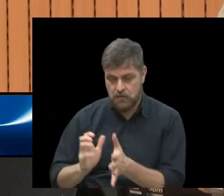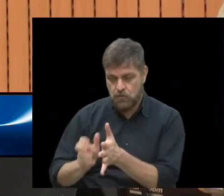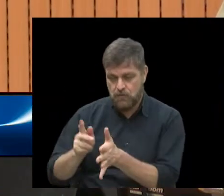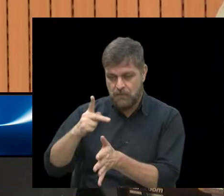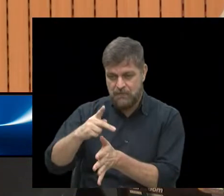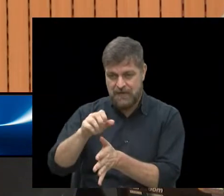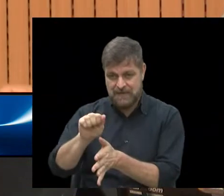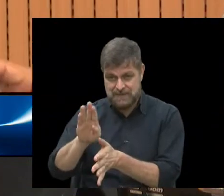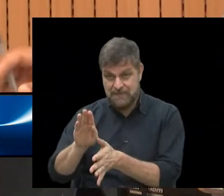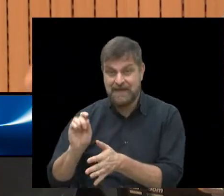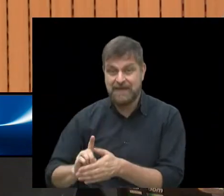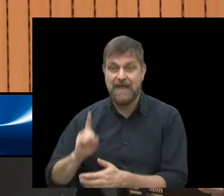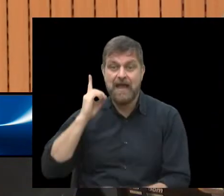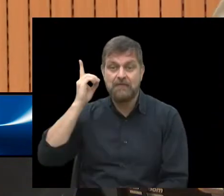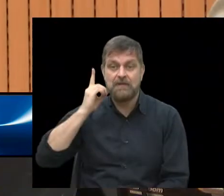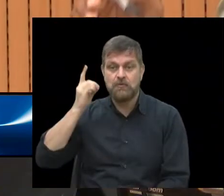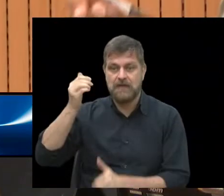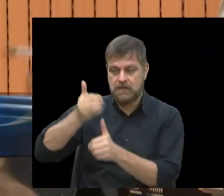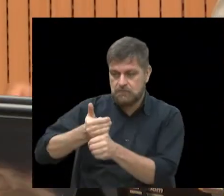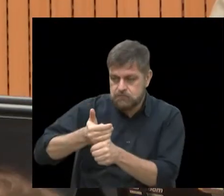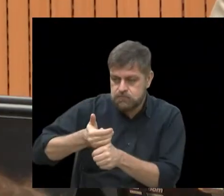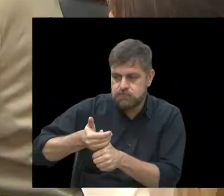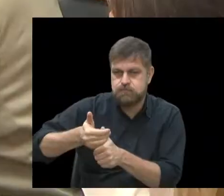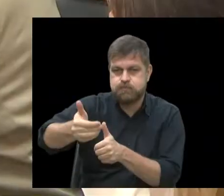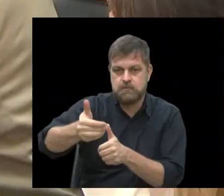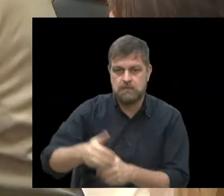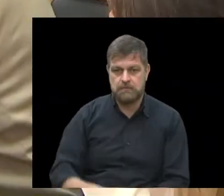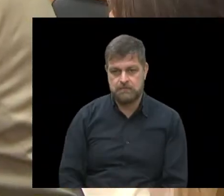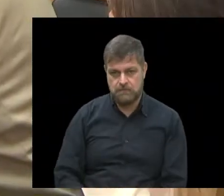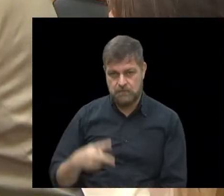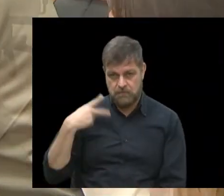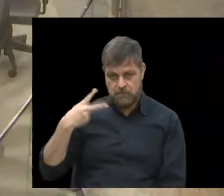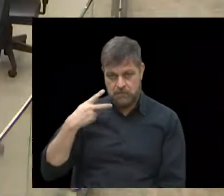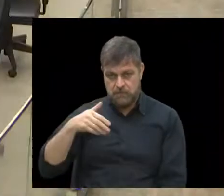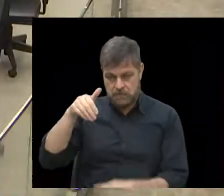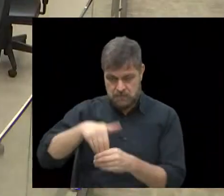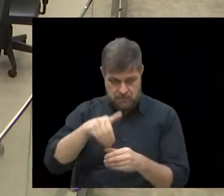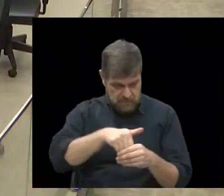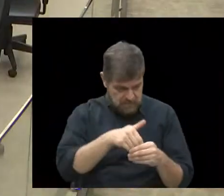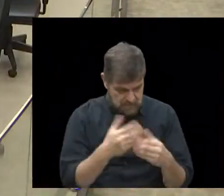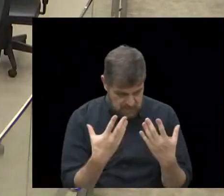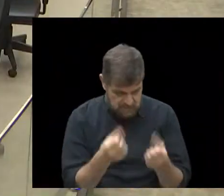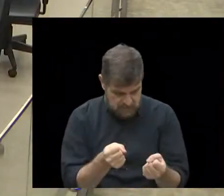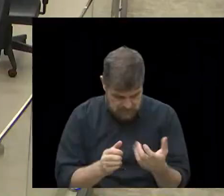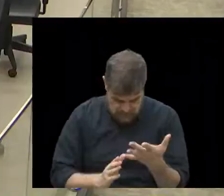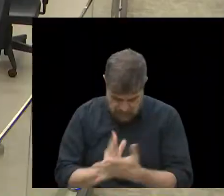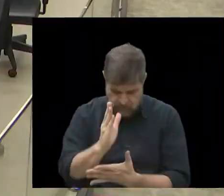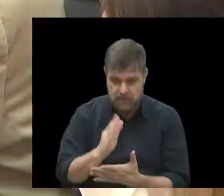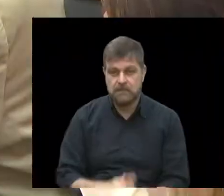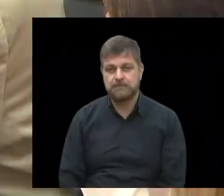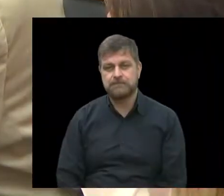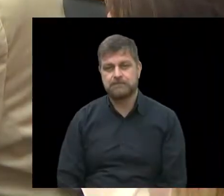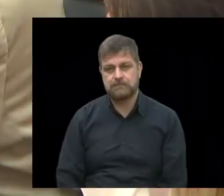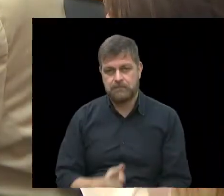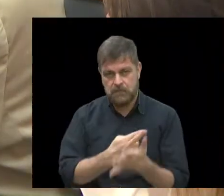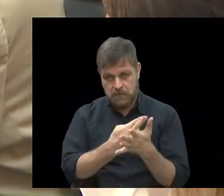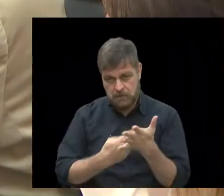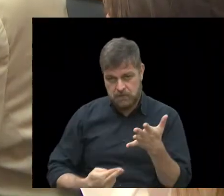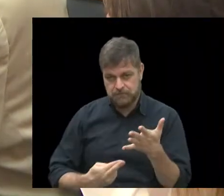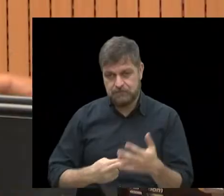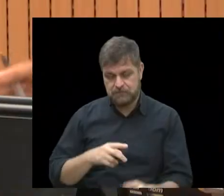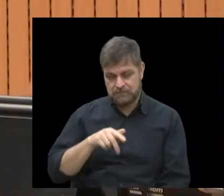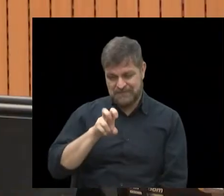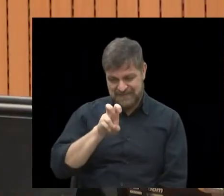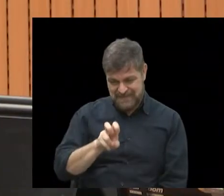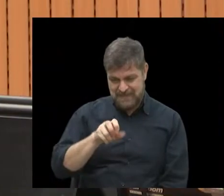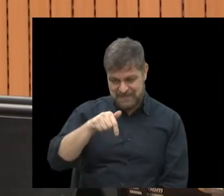sua posse como deputado estadual. Em votação. Favoráveis permaneçam como estão. Aprovado. Requerimento número